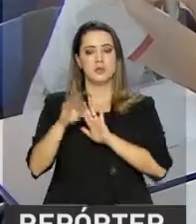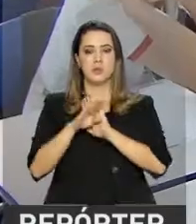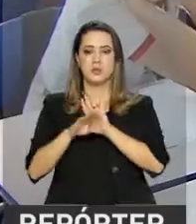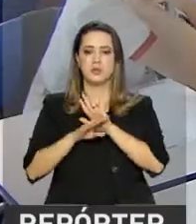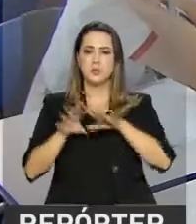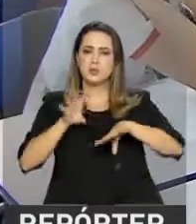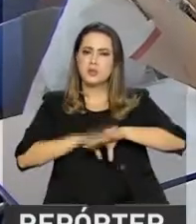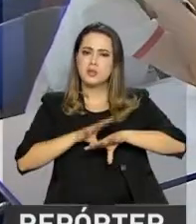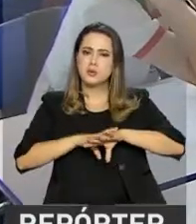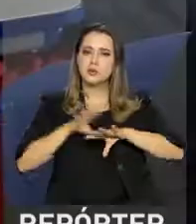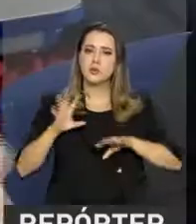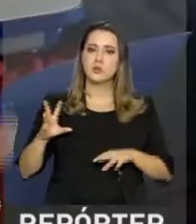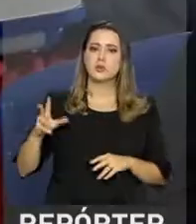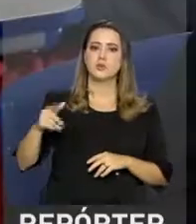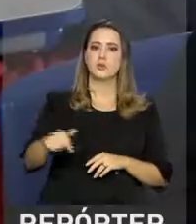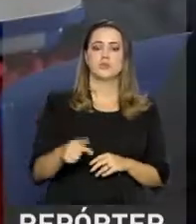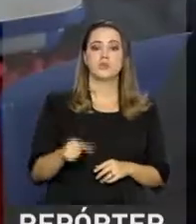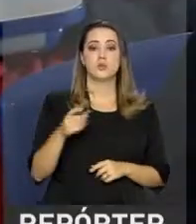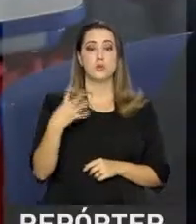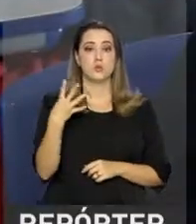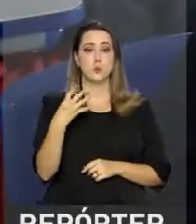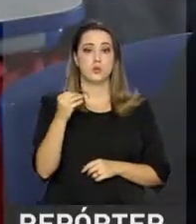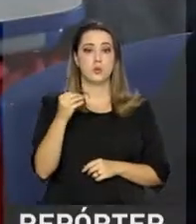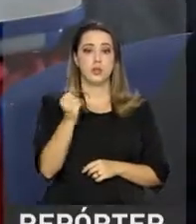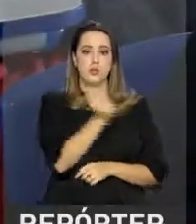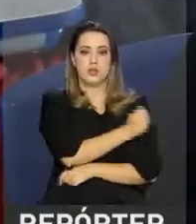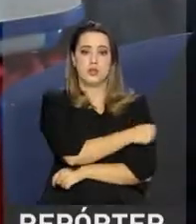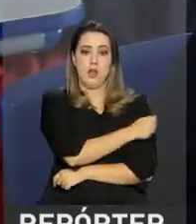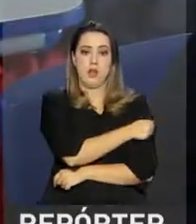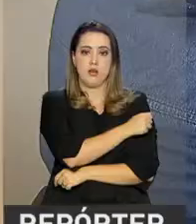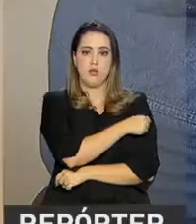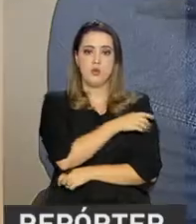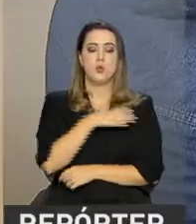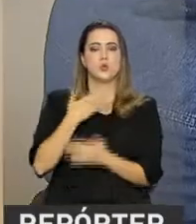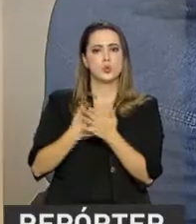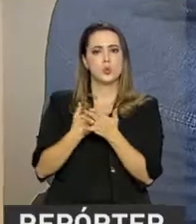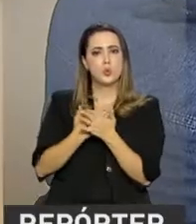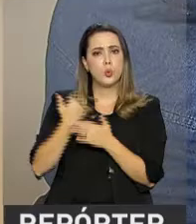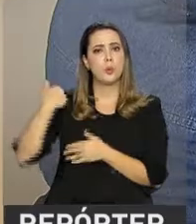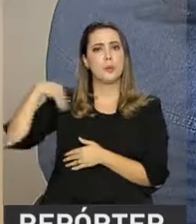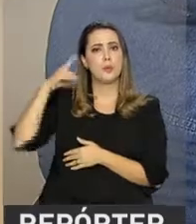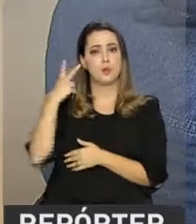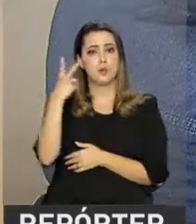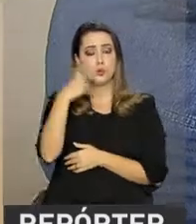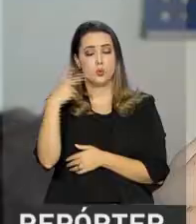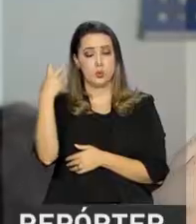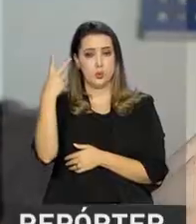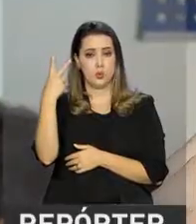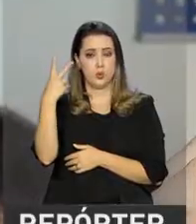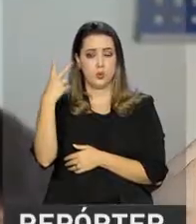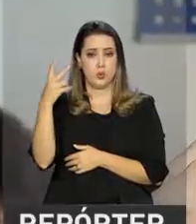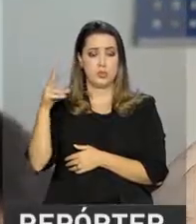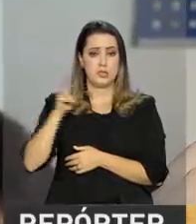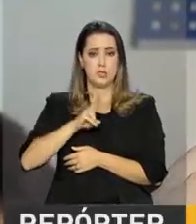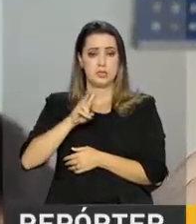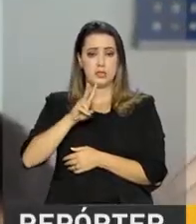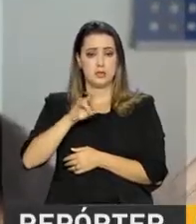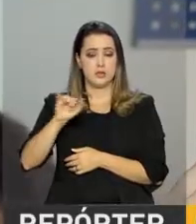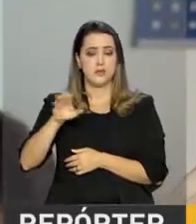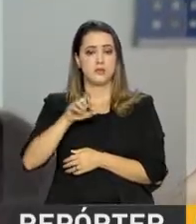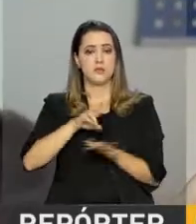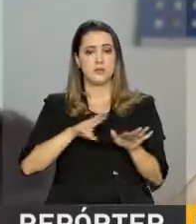matemática para todos onde 40 alunos têm aulas extras da disciplina duas vezes por semana é o trabalho com a autoestima